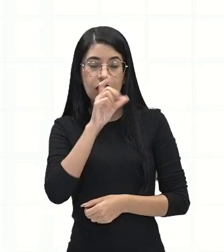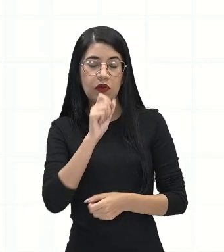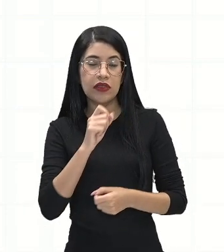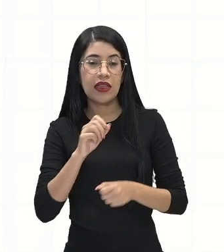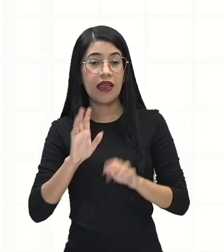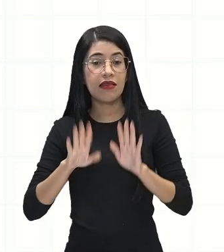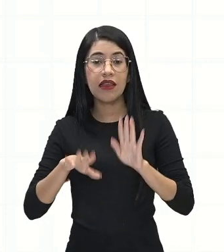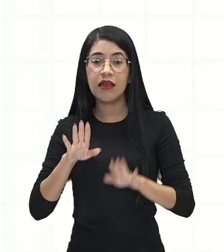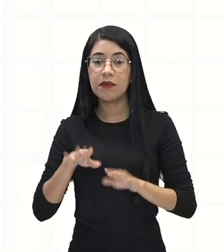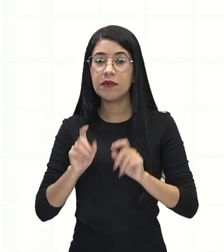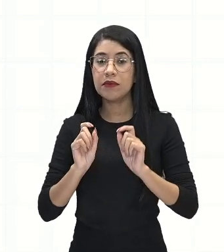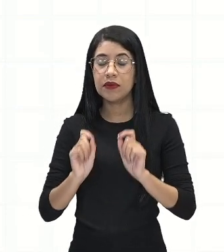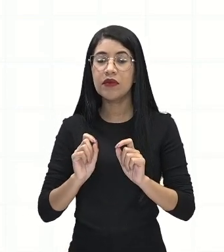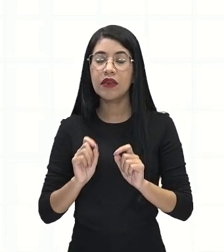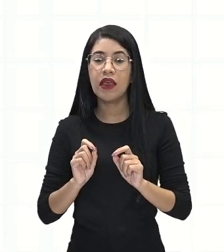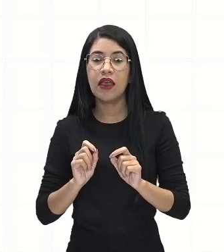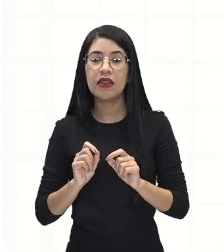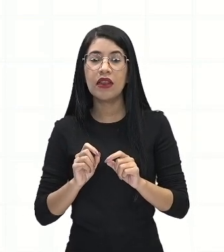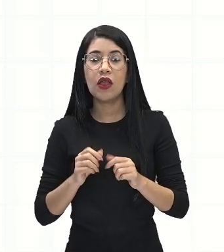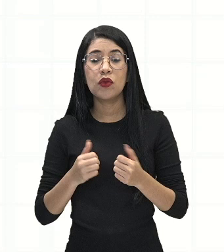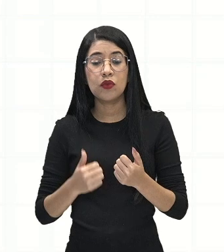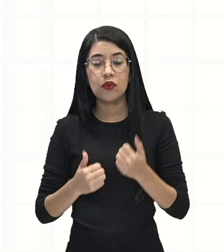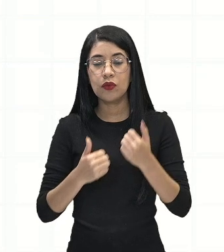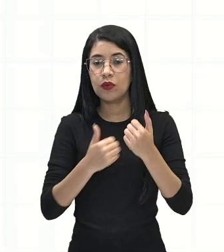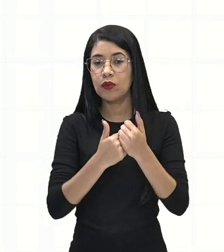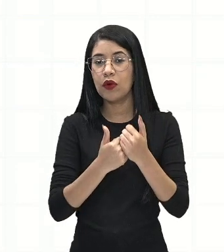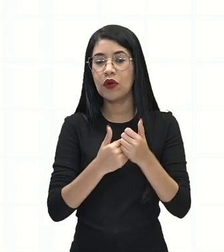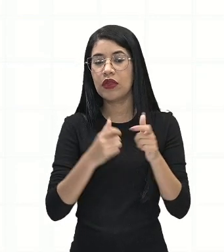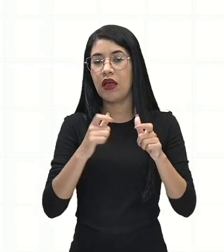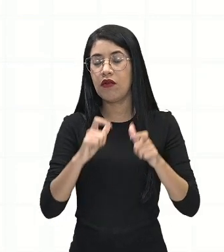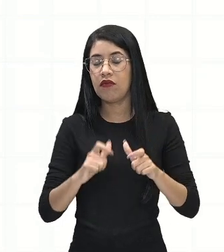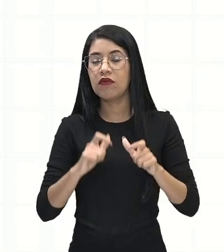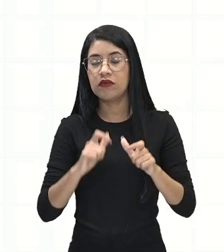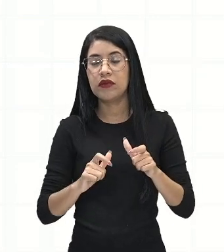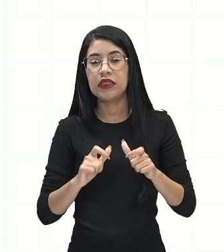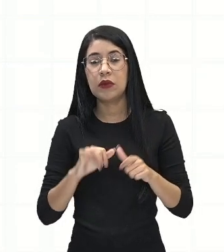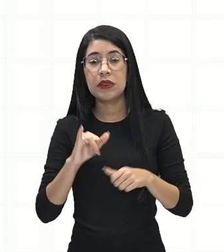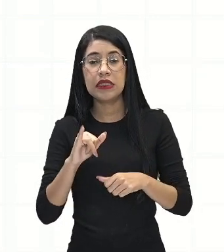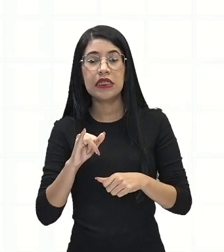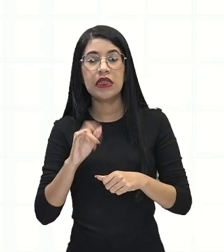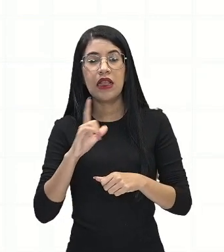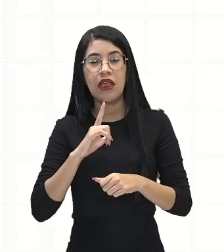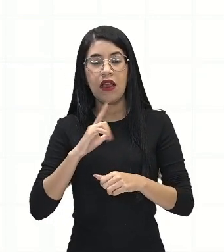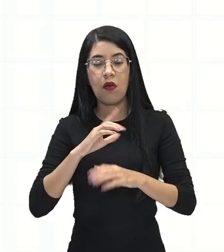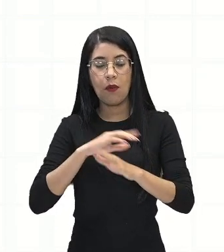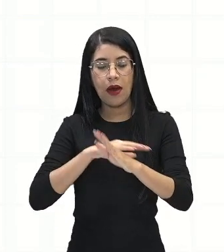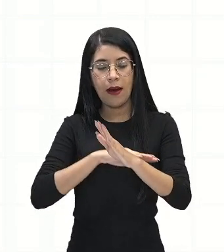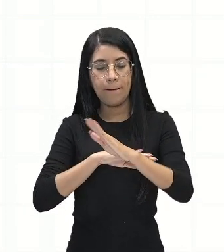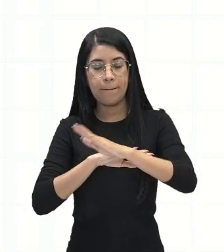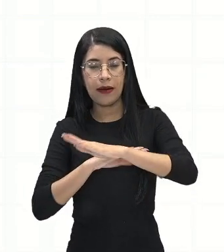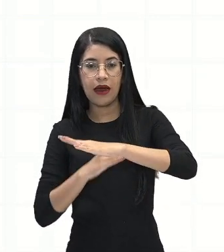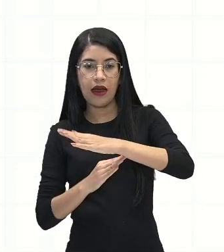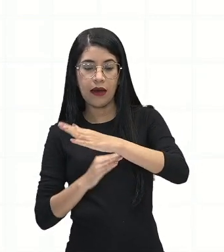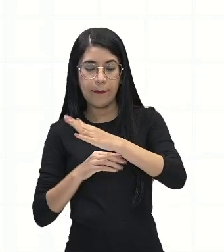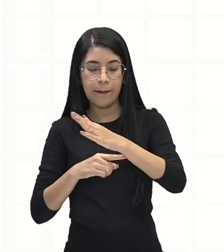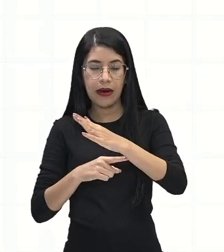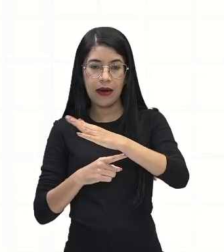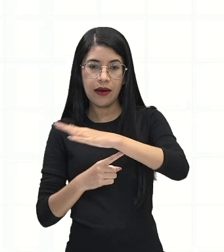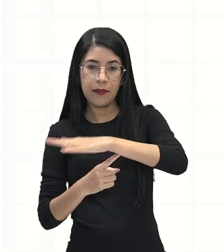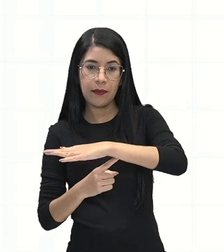variar conforme a posição do ponto, né? Então, quando se usa uma alavanca, a força potente a ser